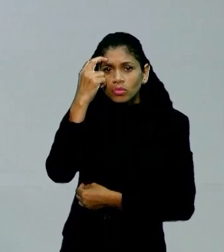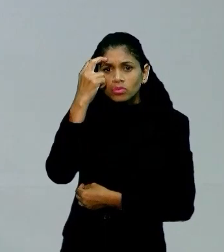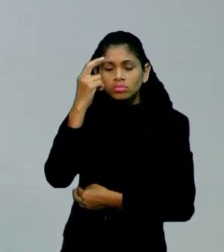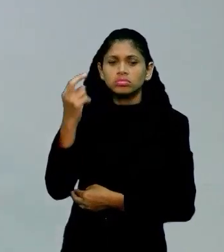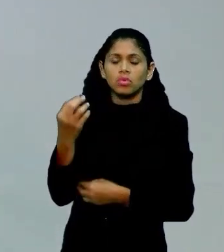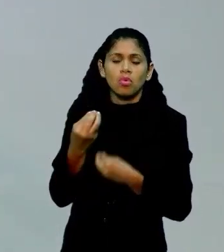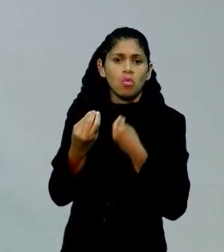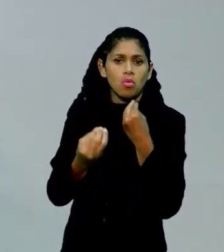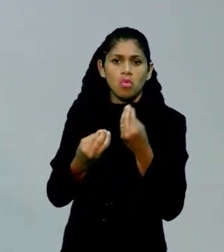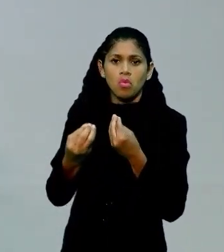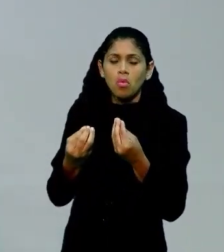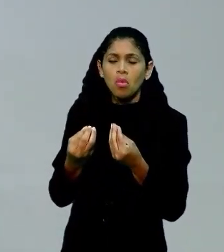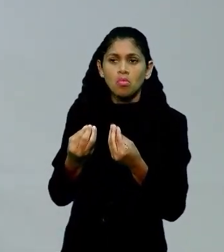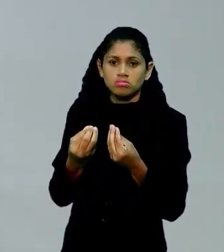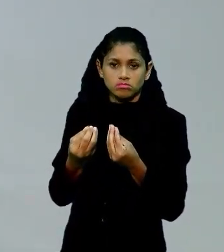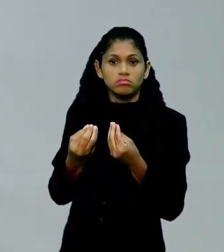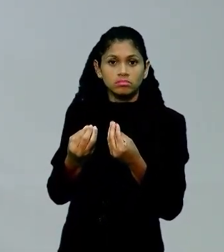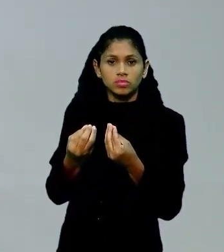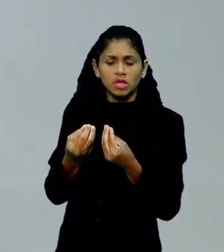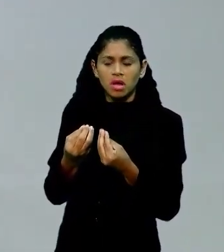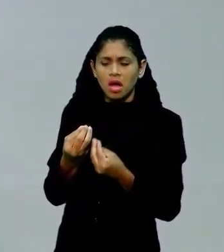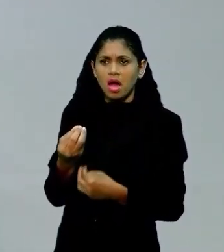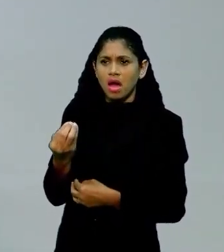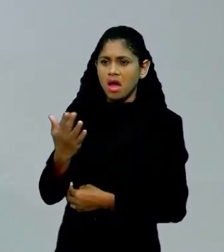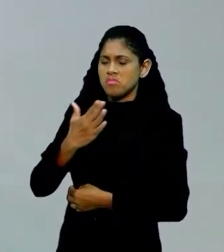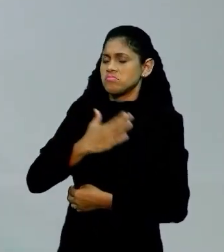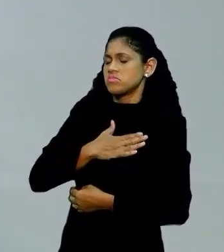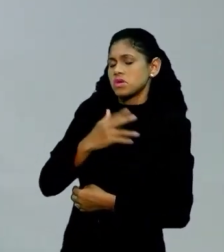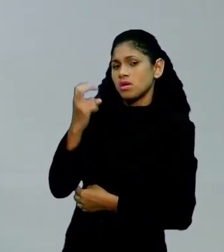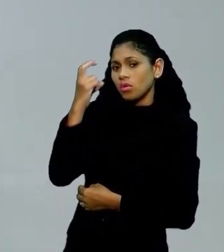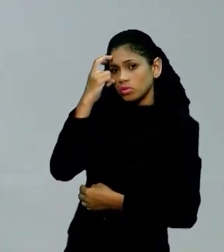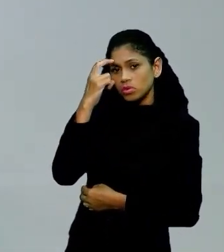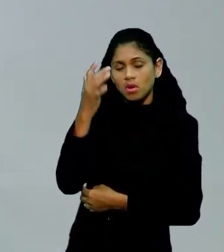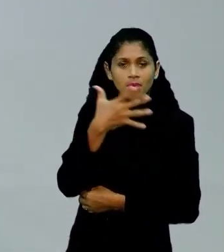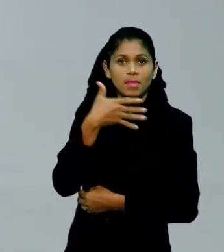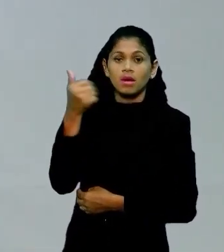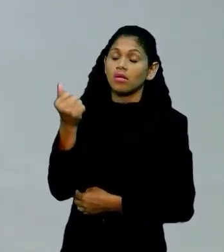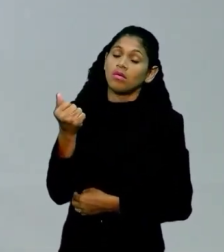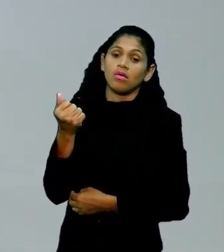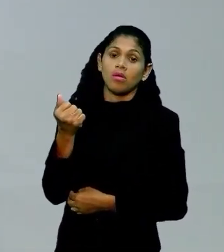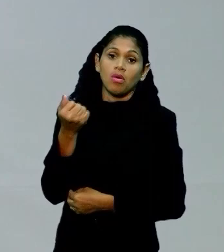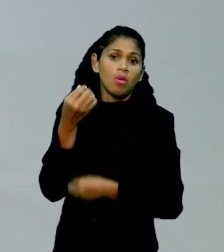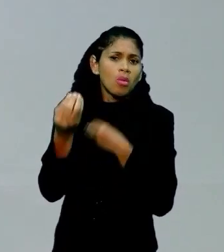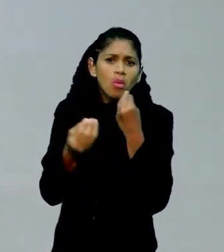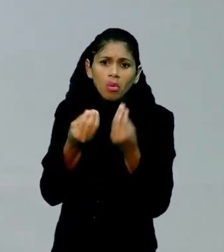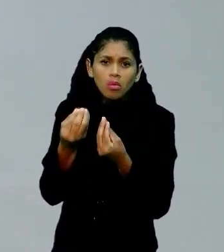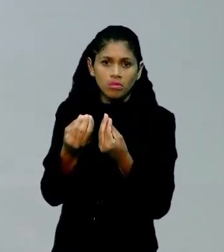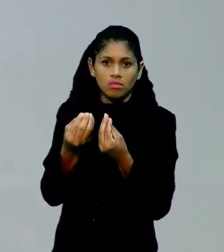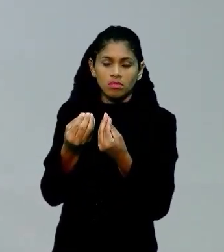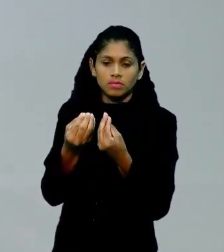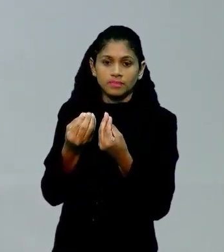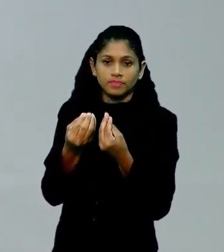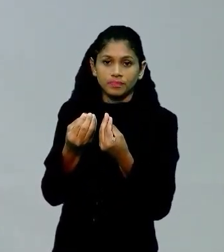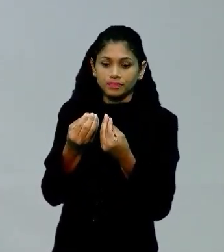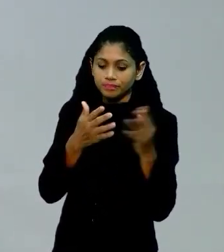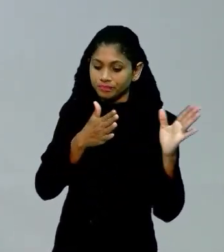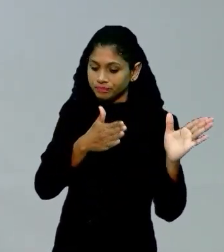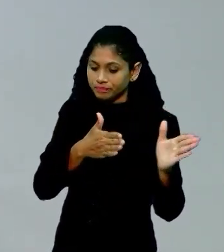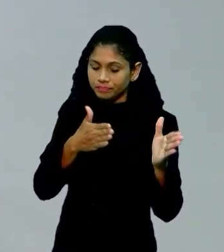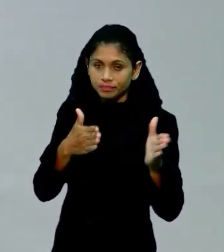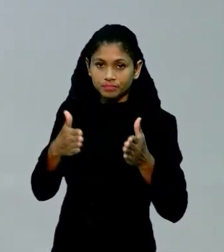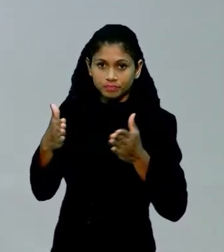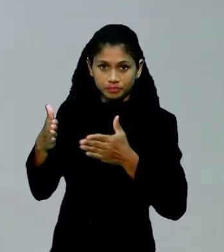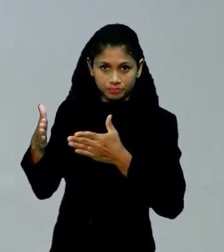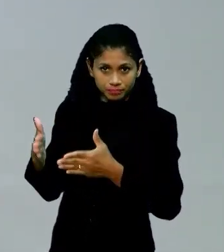hegemônico que a minha cultura é melhor que a outra então toda essa parte vai ser desenvolvida por aspecto por